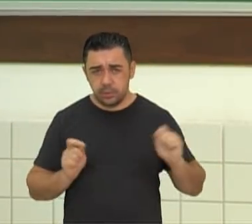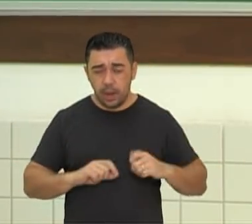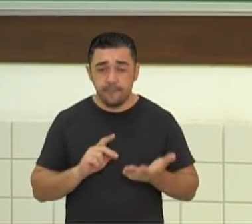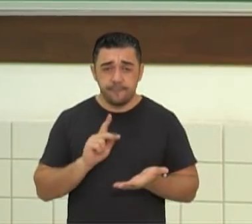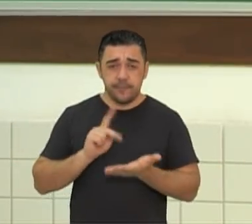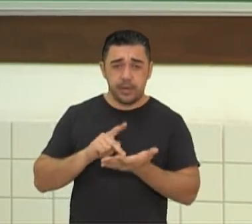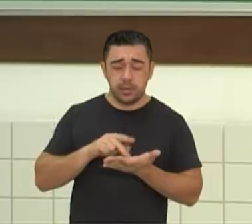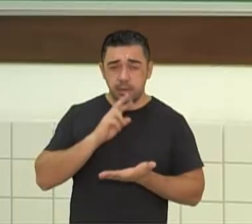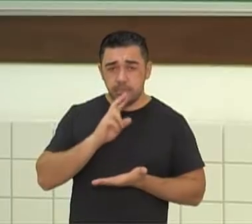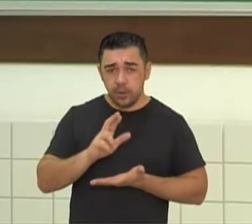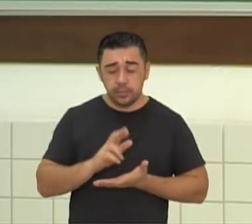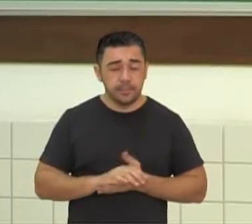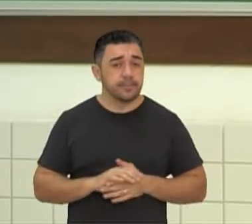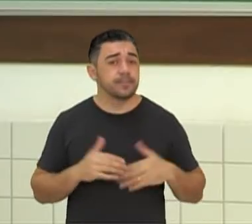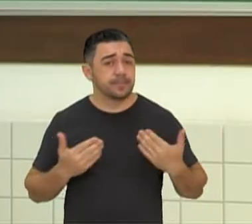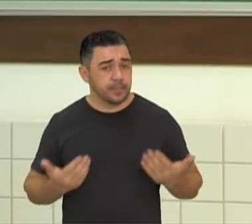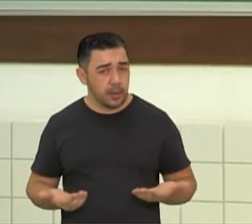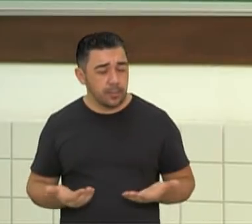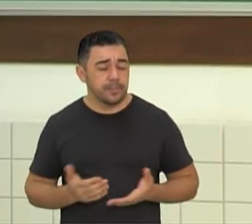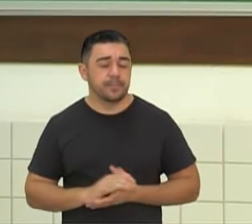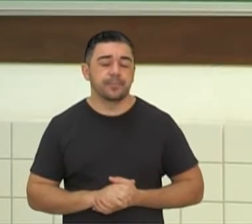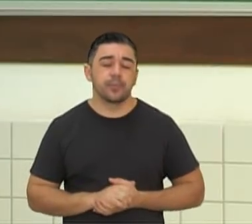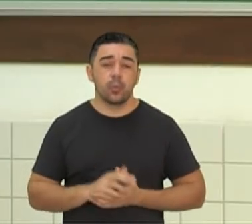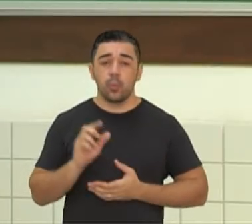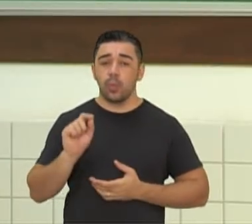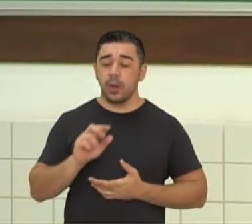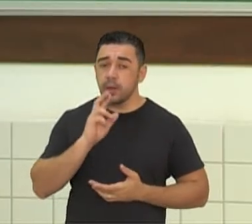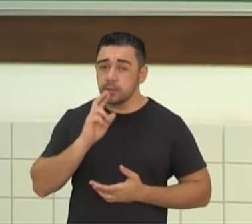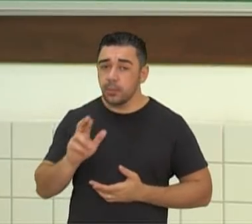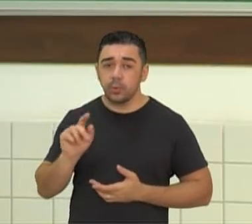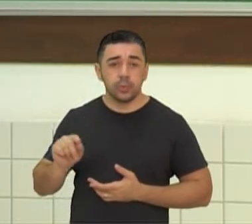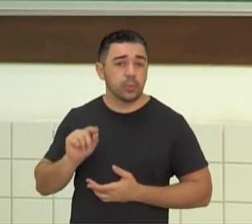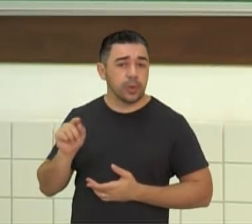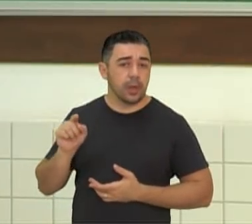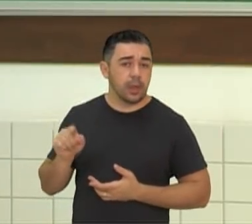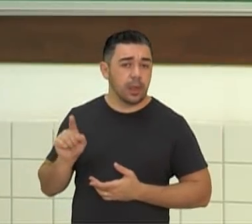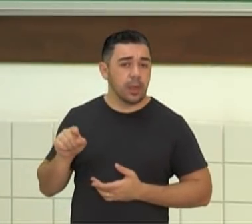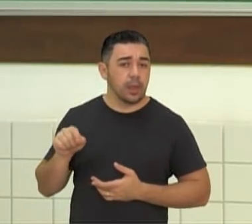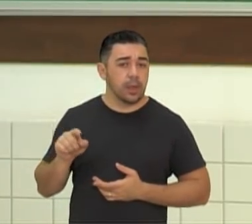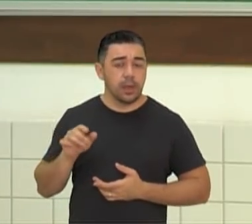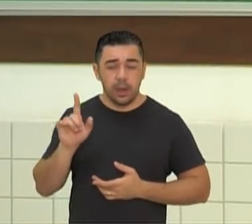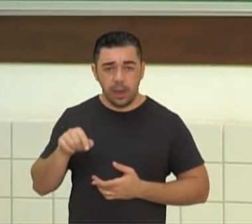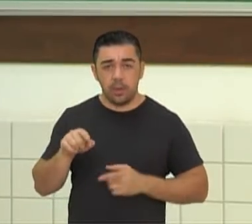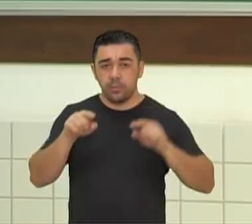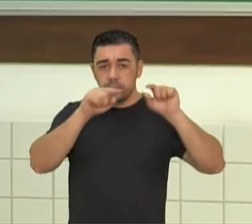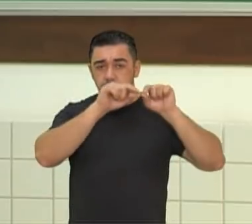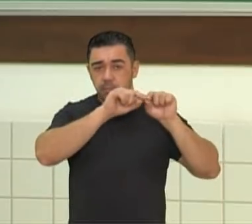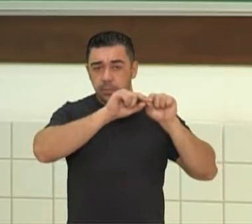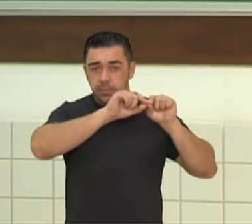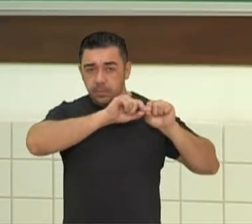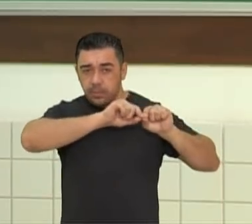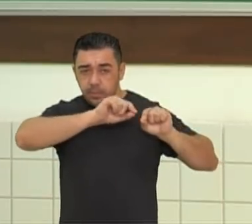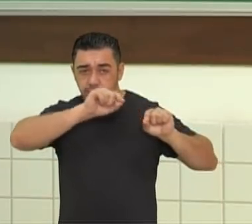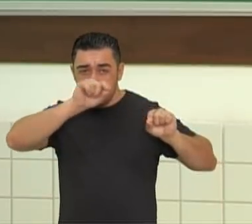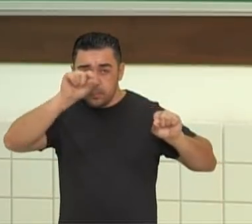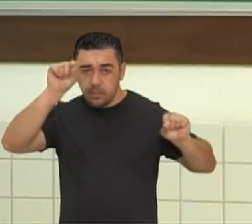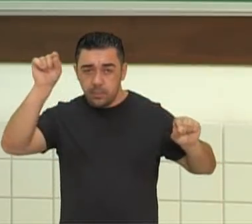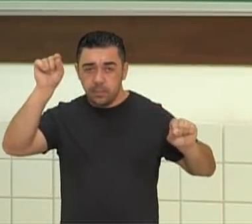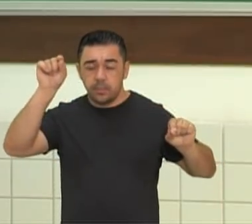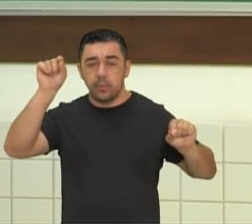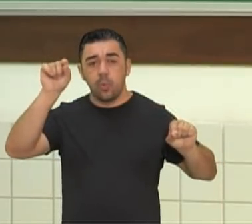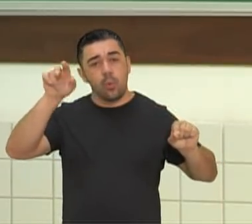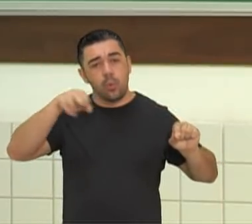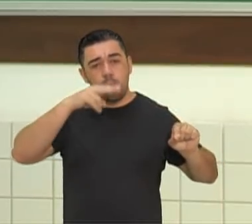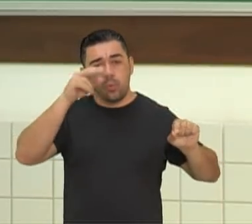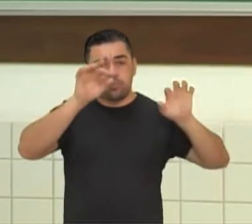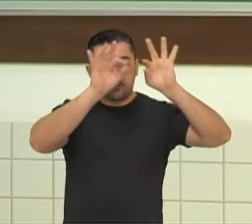verdadeira. Então, o produto dessa equação vai ser o que no plano cartesiano? Uma reta. Só que se essa reta ela